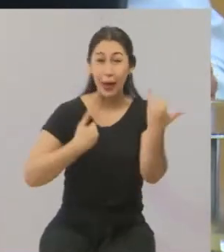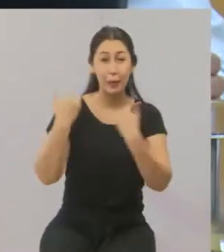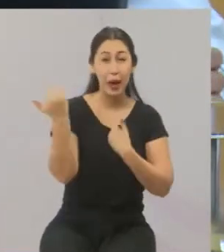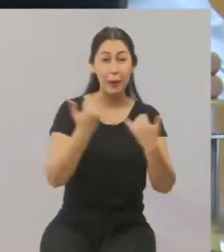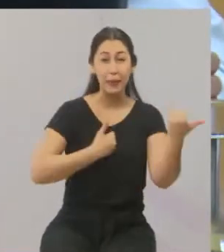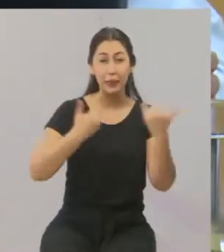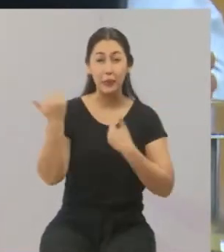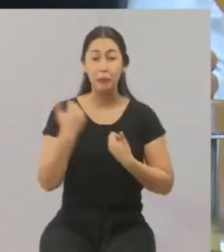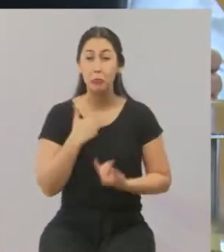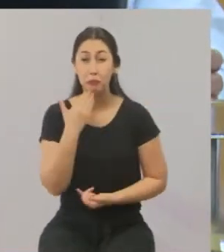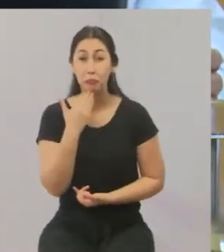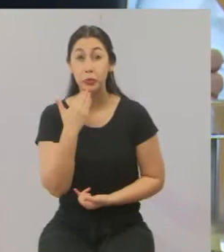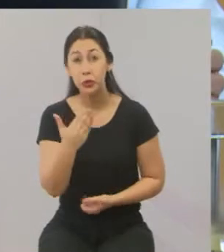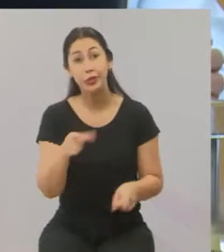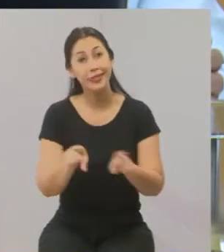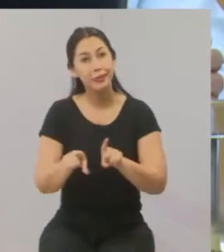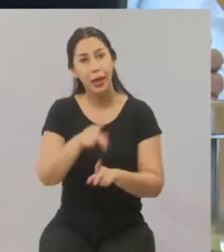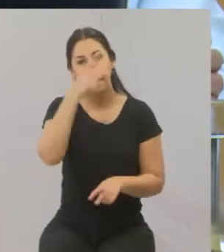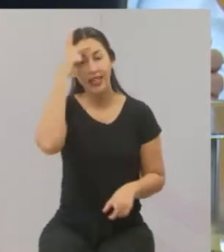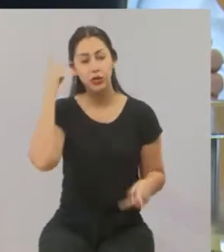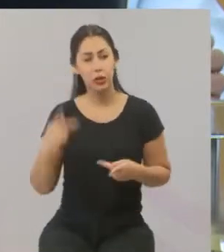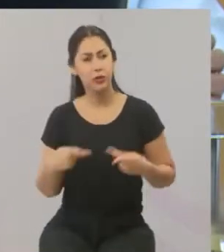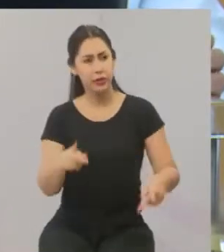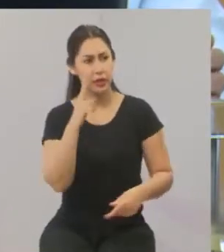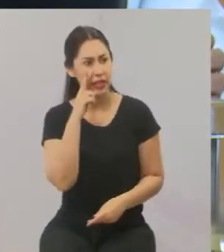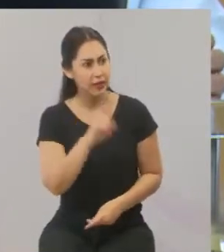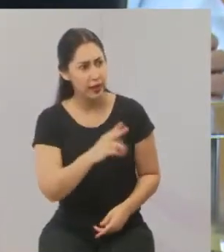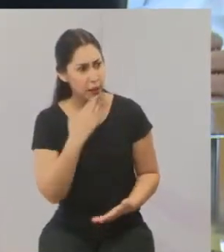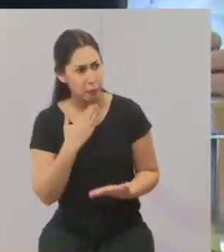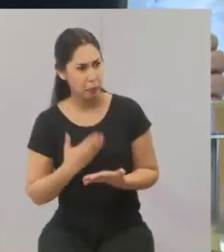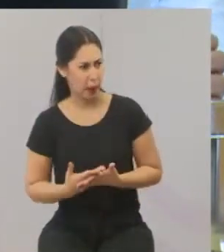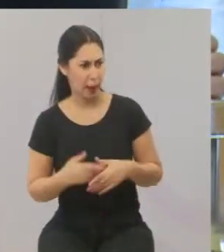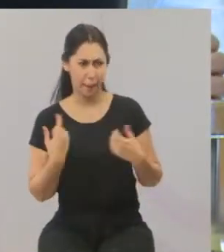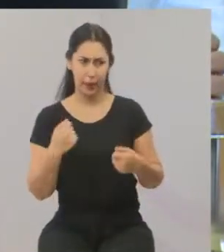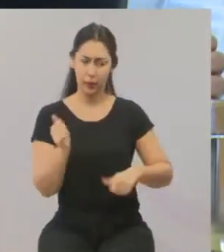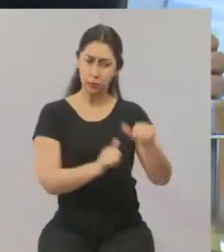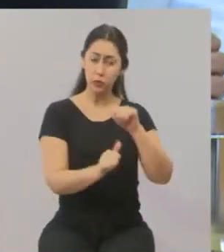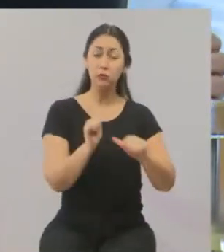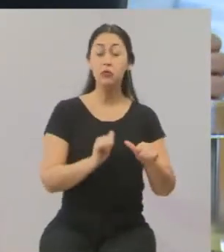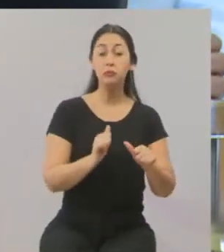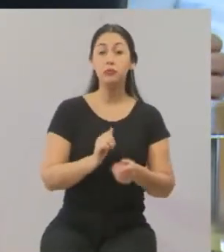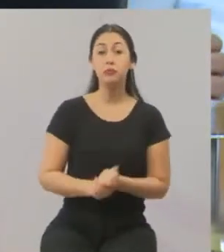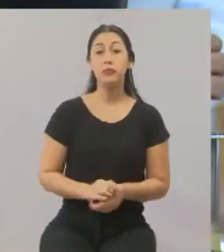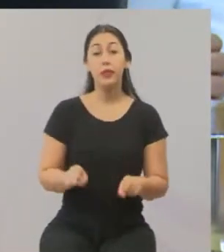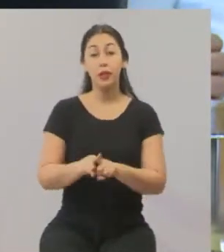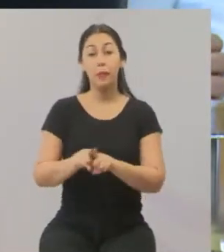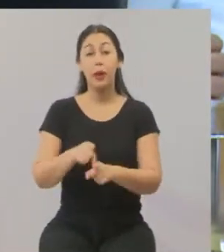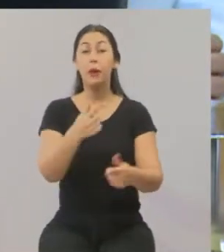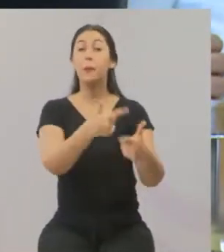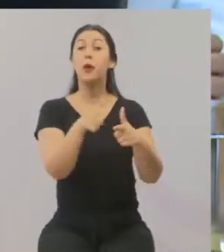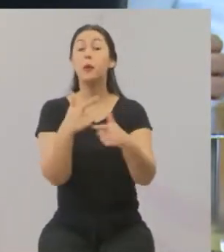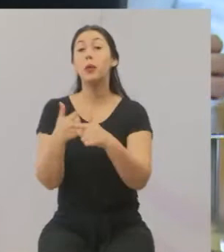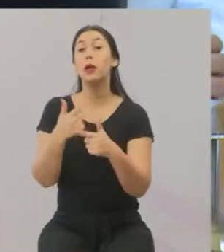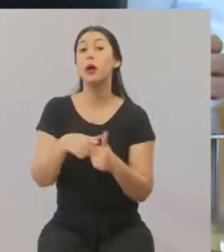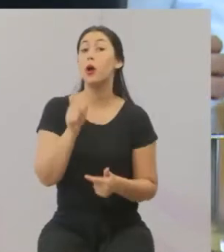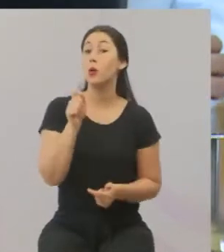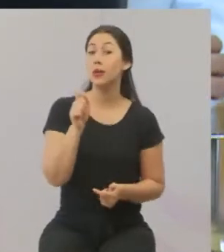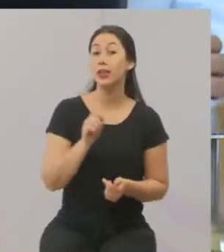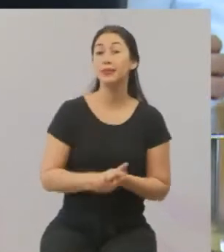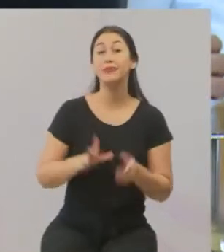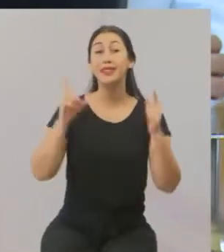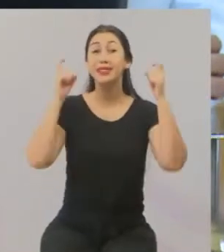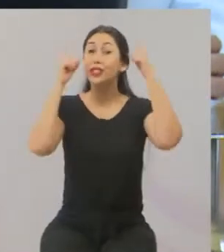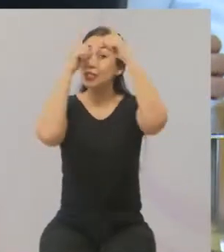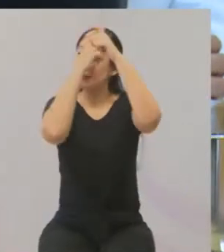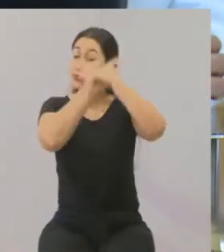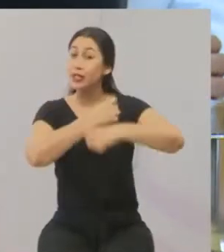dessa região e por visitantes que se deparam com as condições atuais do trajeto. Outro problema resultante dessa situação é a grande dificuldade de